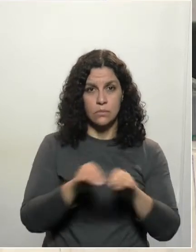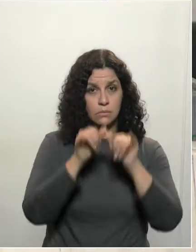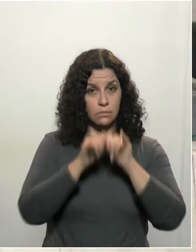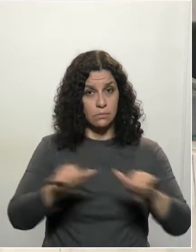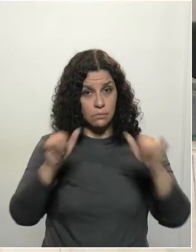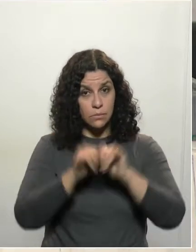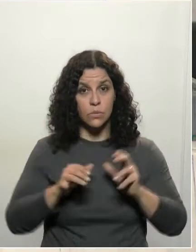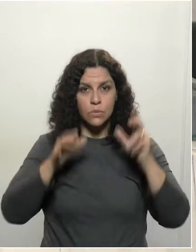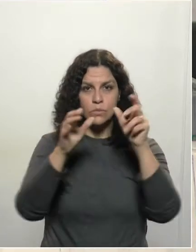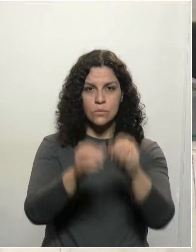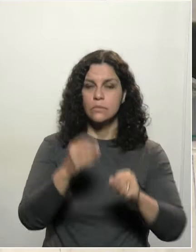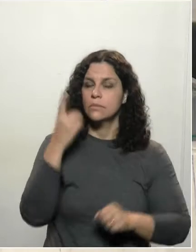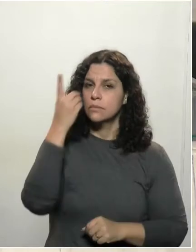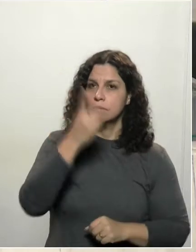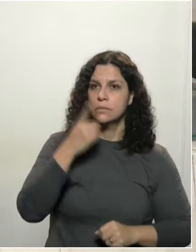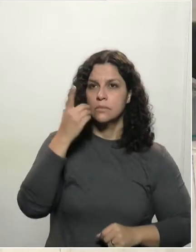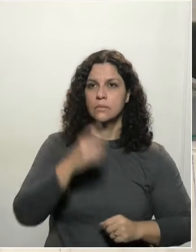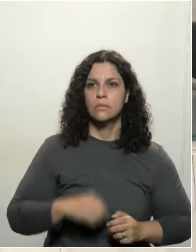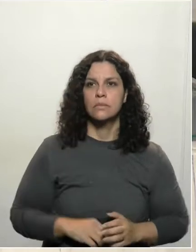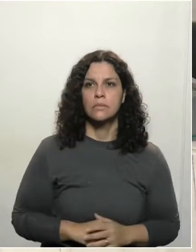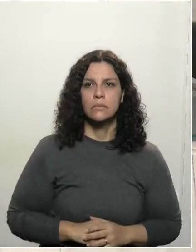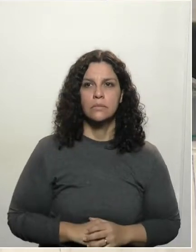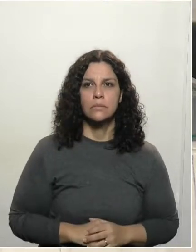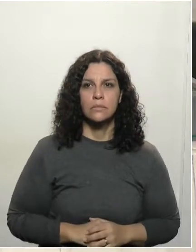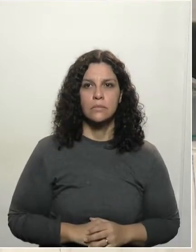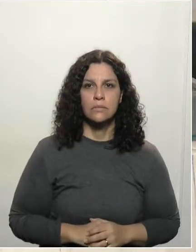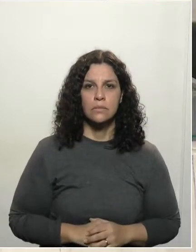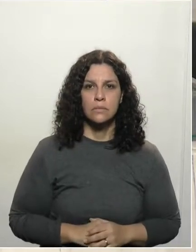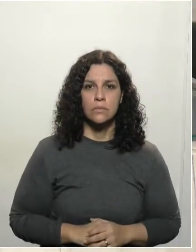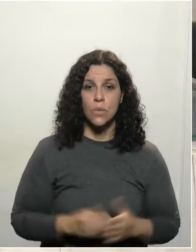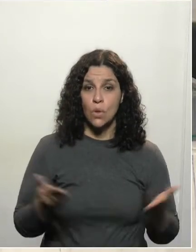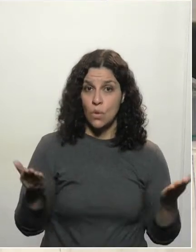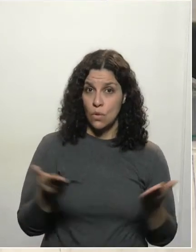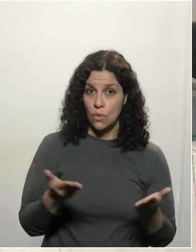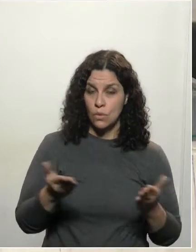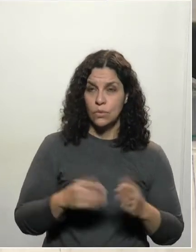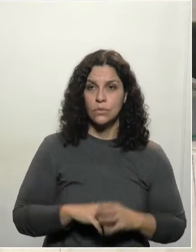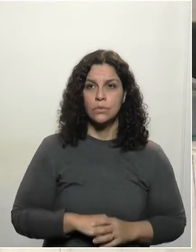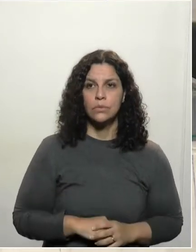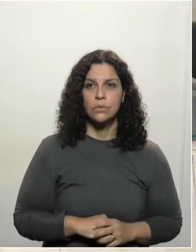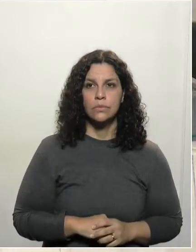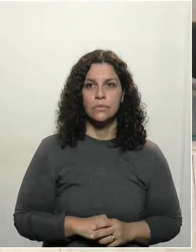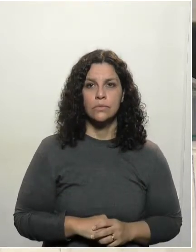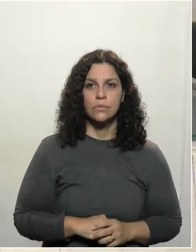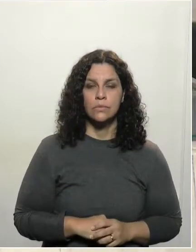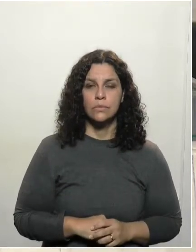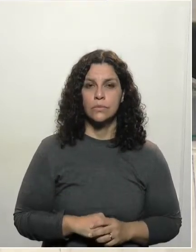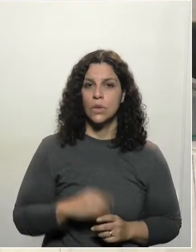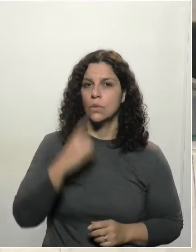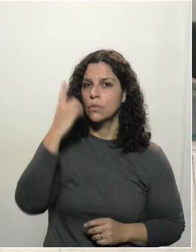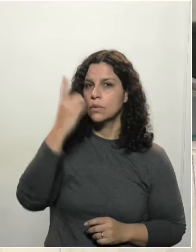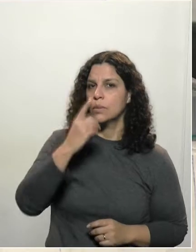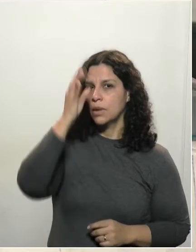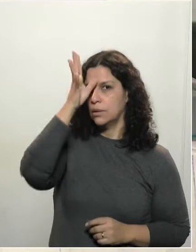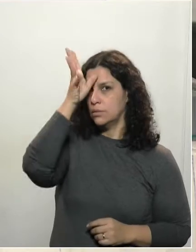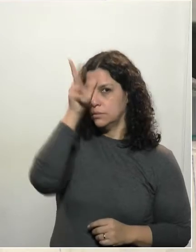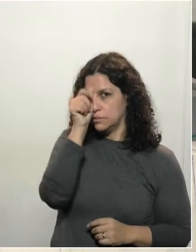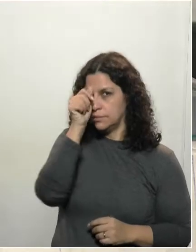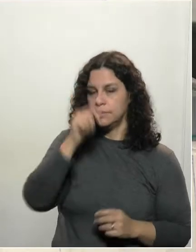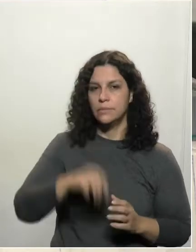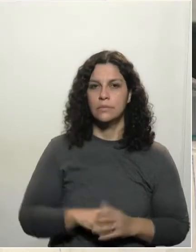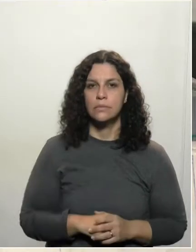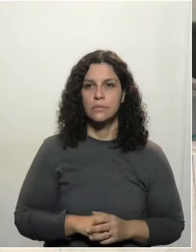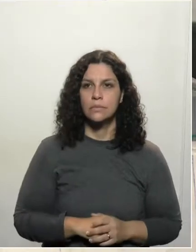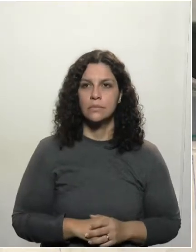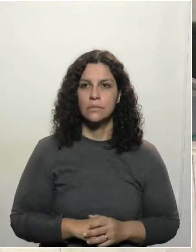os senhores deputados e deputadas que no dia de hoje o nosso deputado Galo,